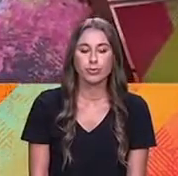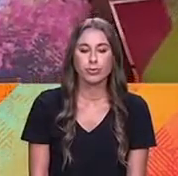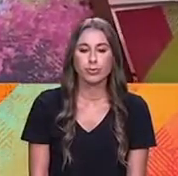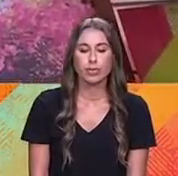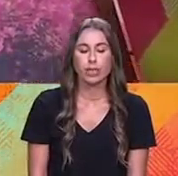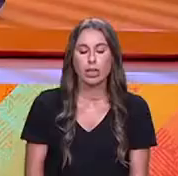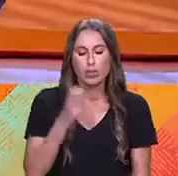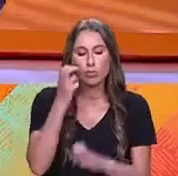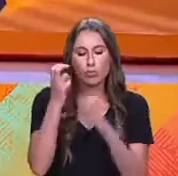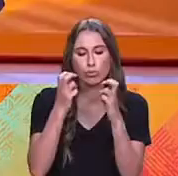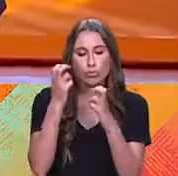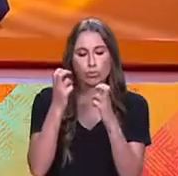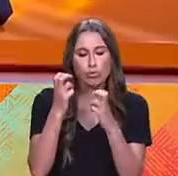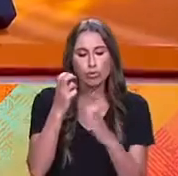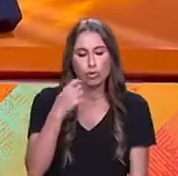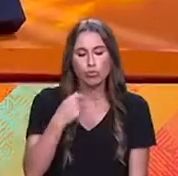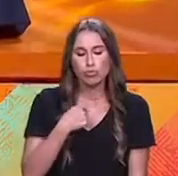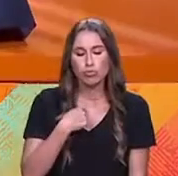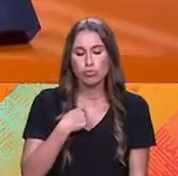Procuras por mim,